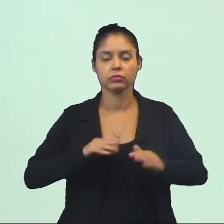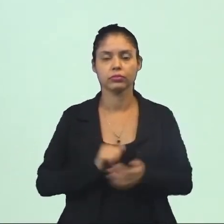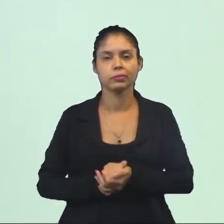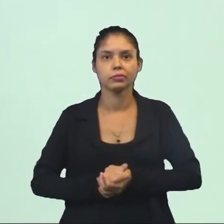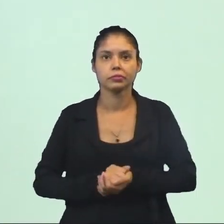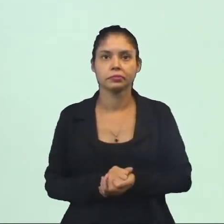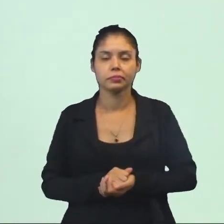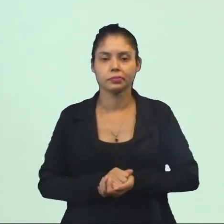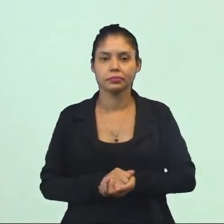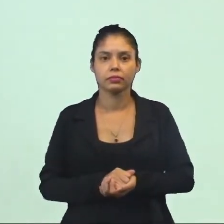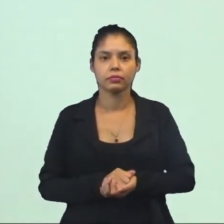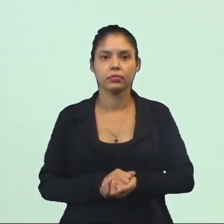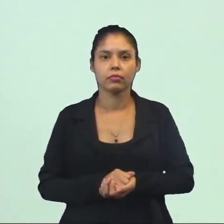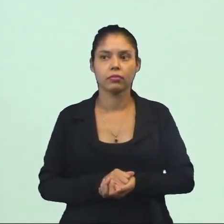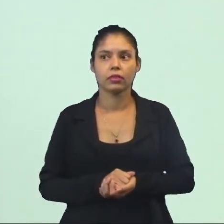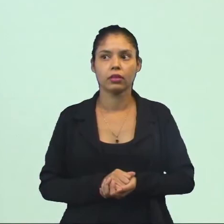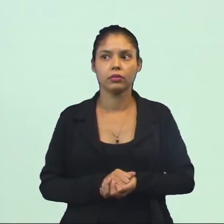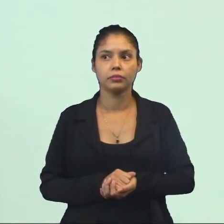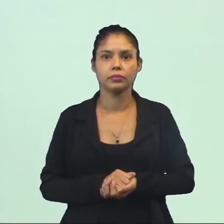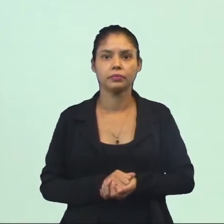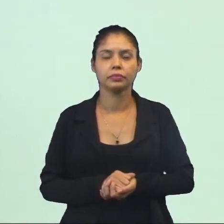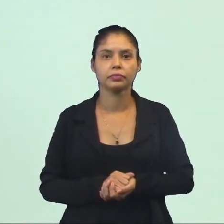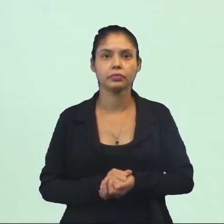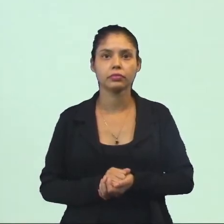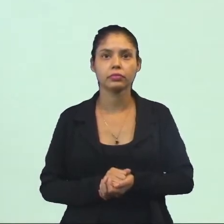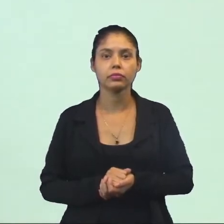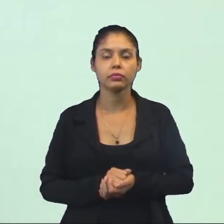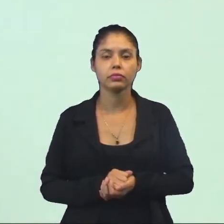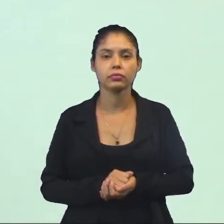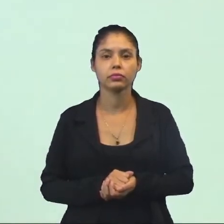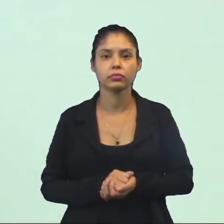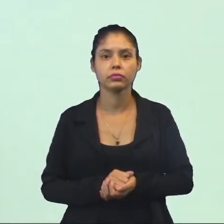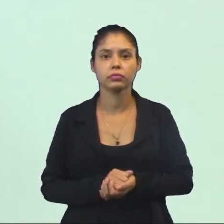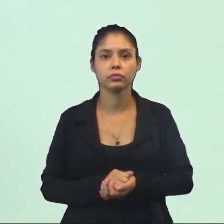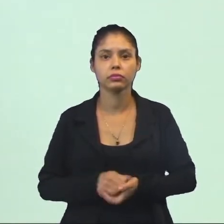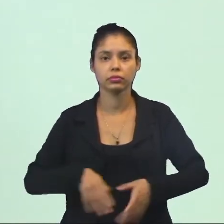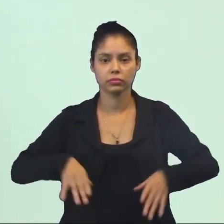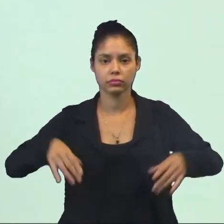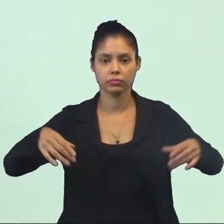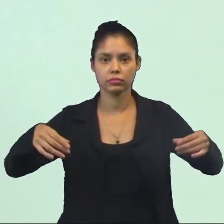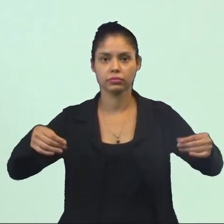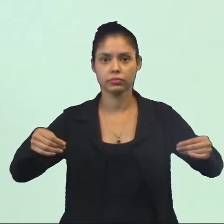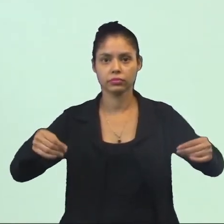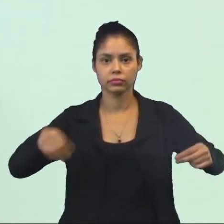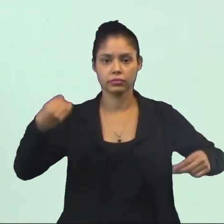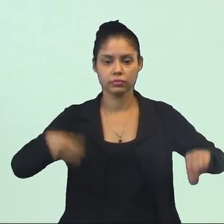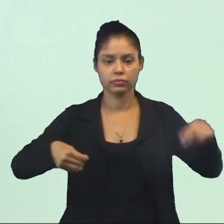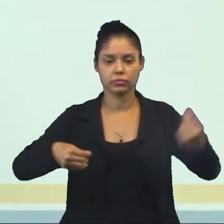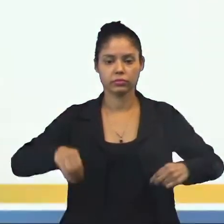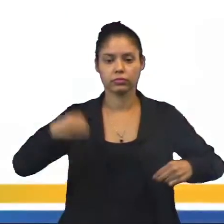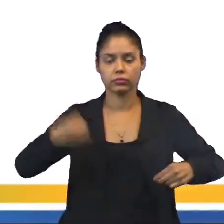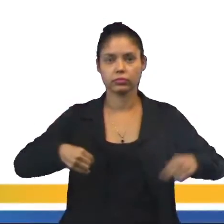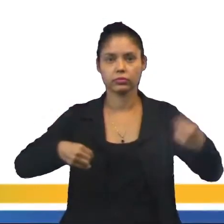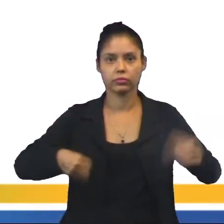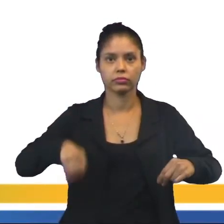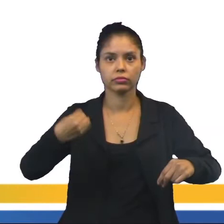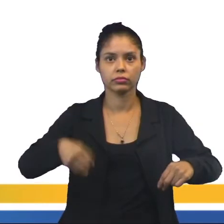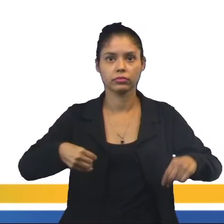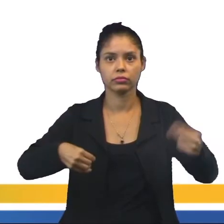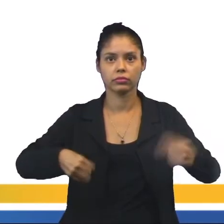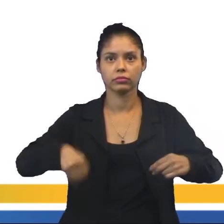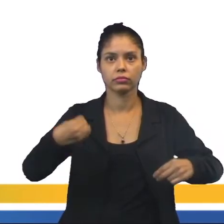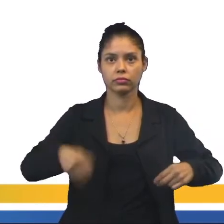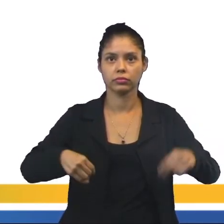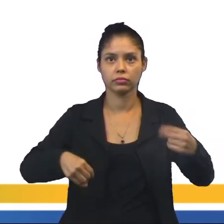ele vai dar uma caixa ressonância e coloquei a Mari mané que tem um pouquinho mais